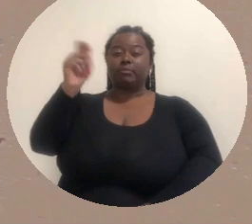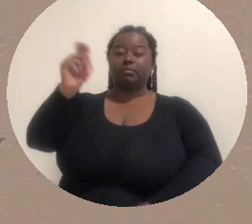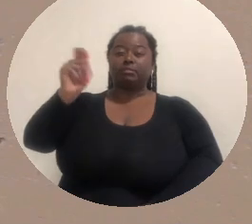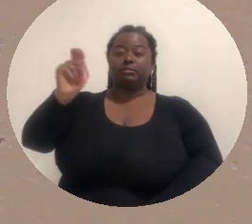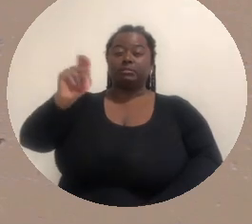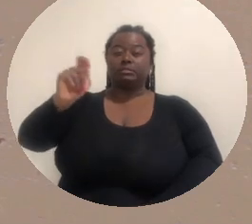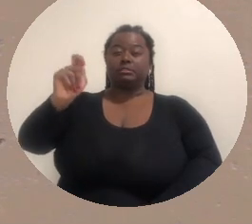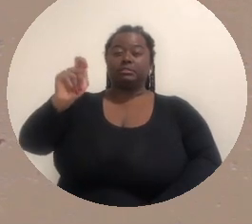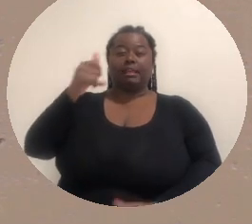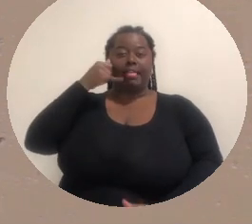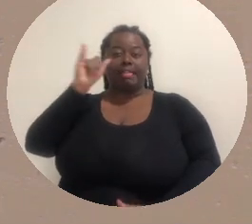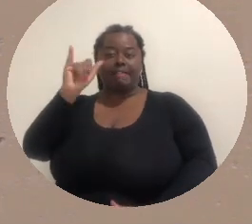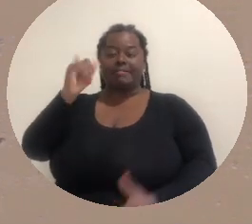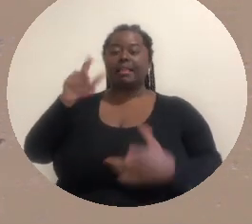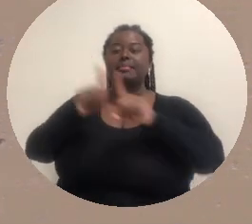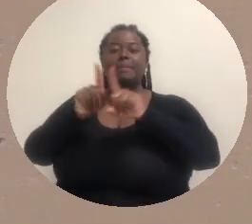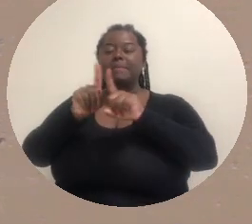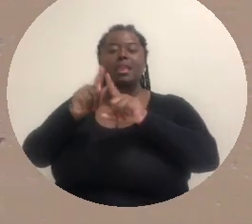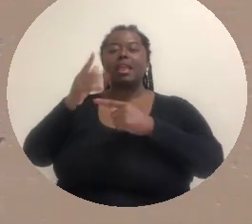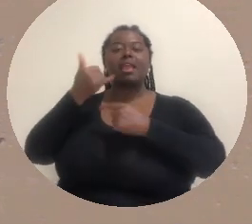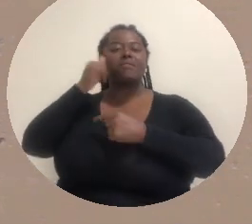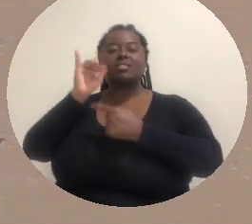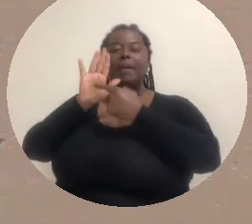foi realmente uma experiência muito difícil.